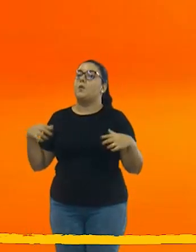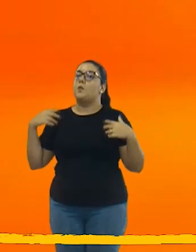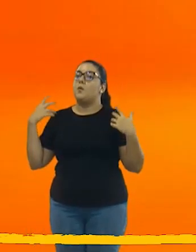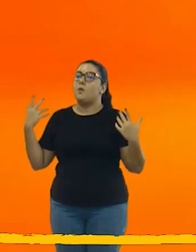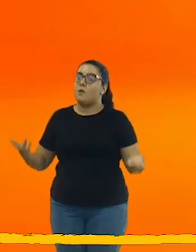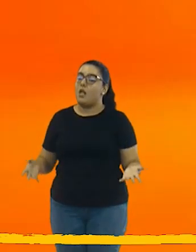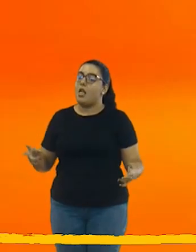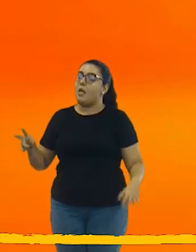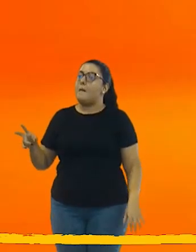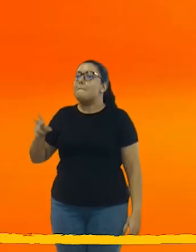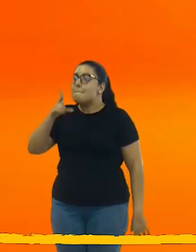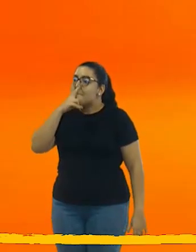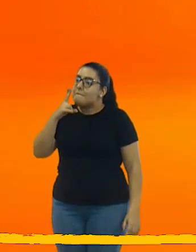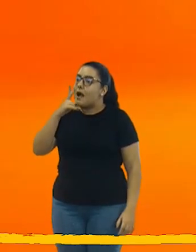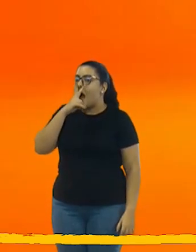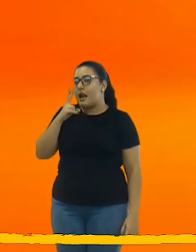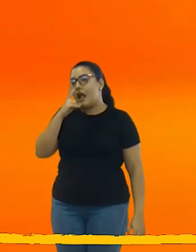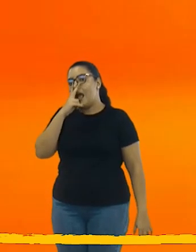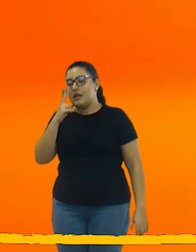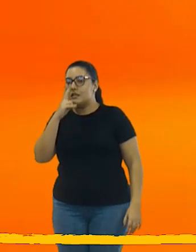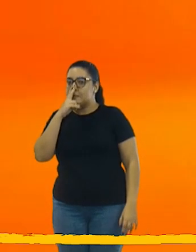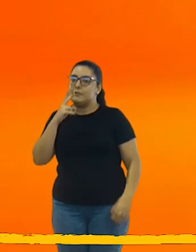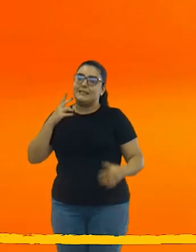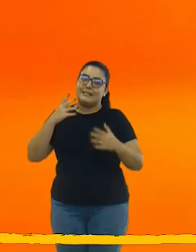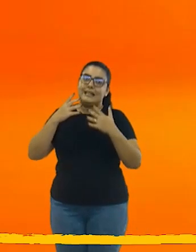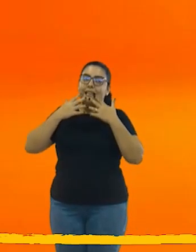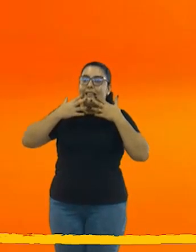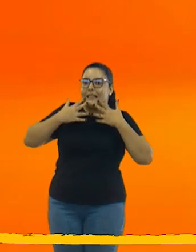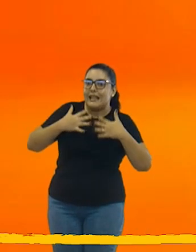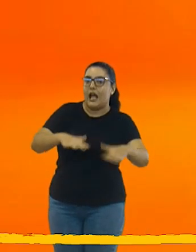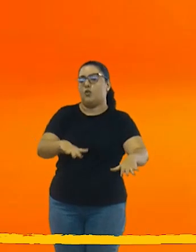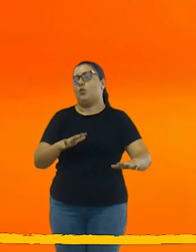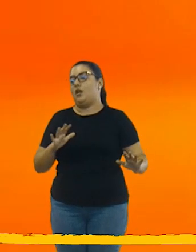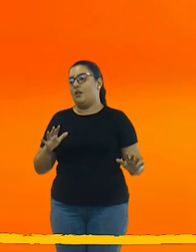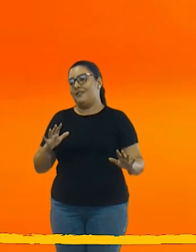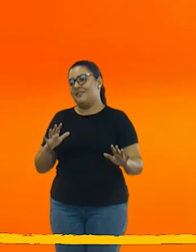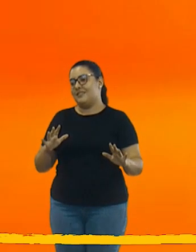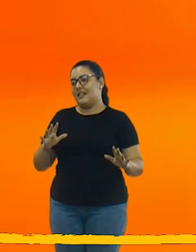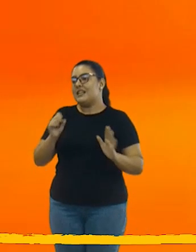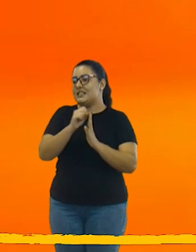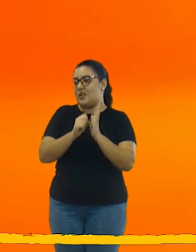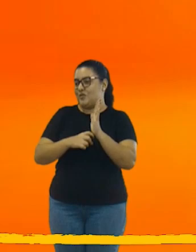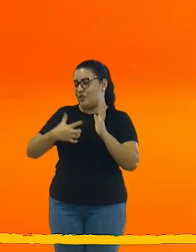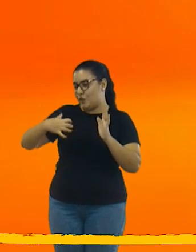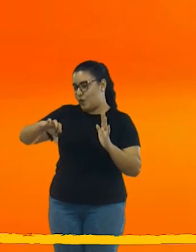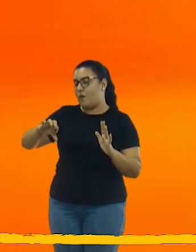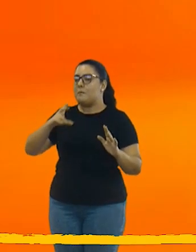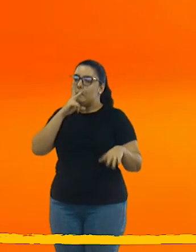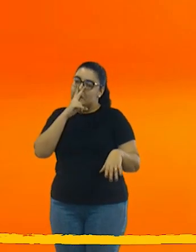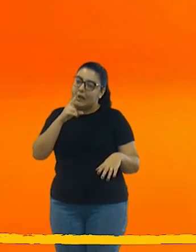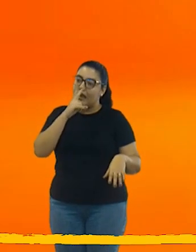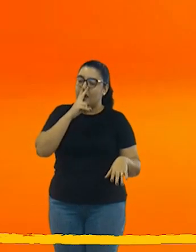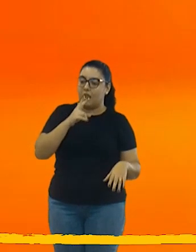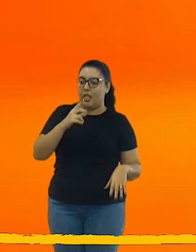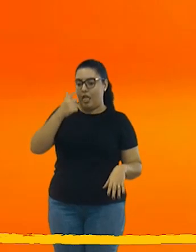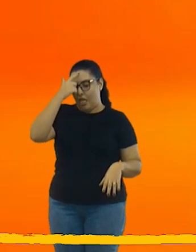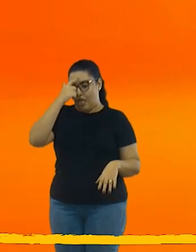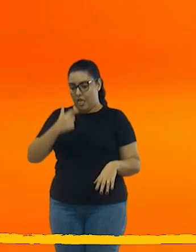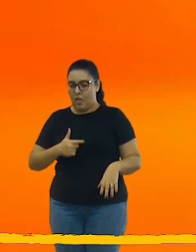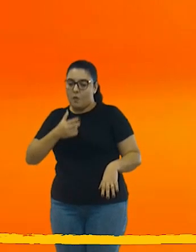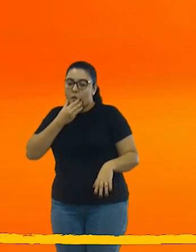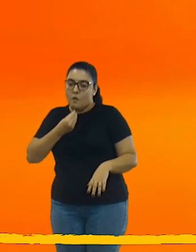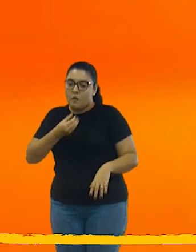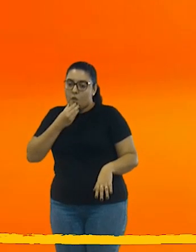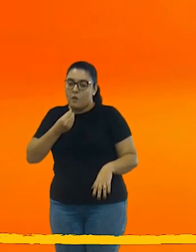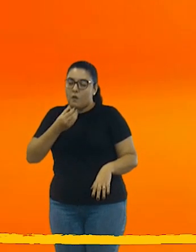Ele se parece muito com o regionalismo naturalista do fim do século XIX, mostrando o homem condicionado